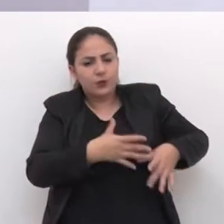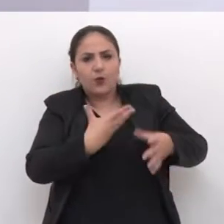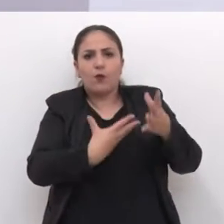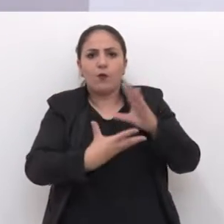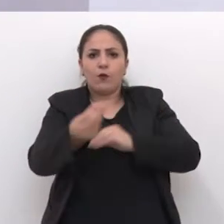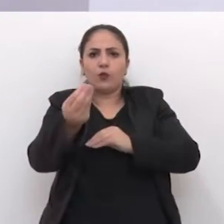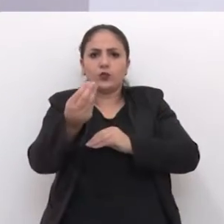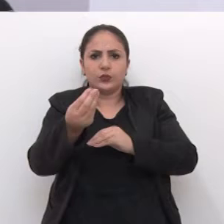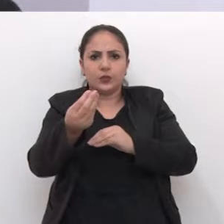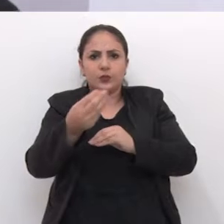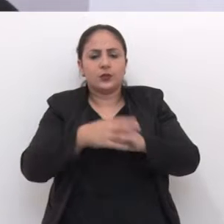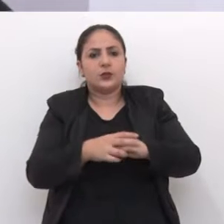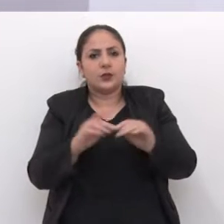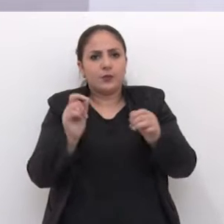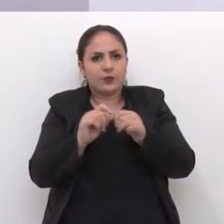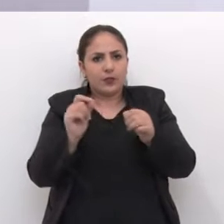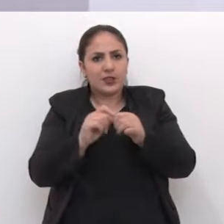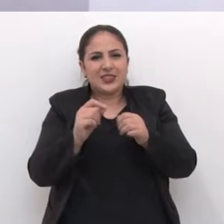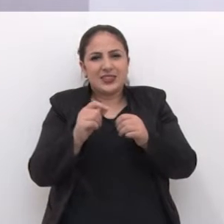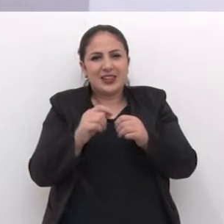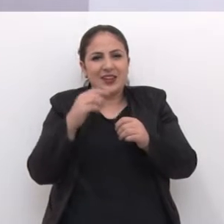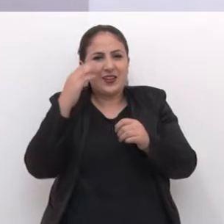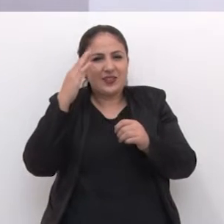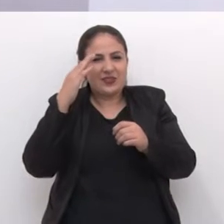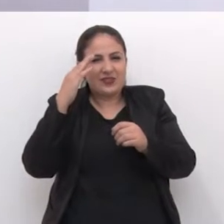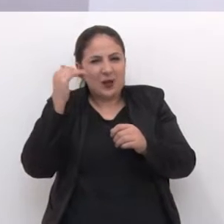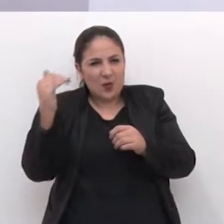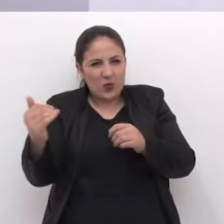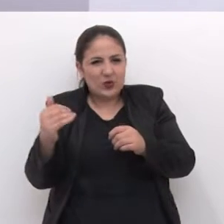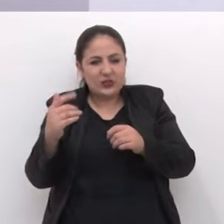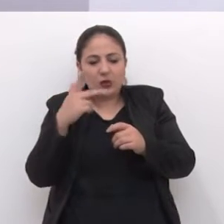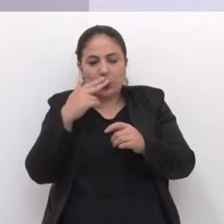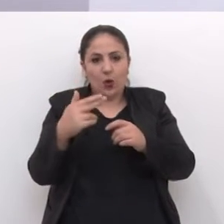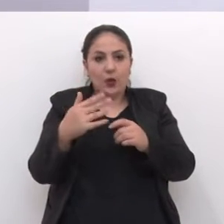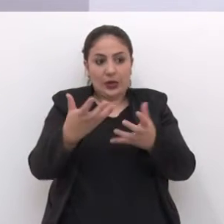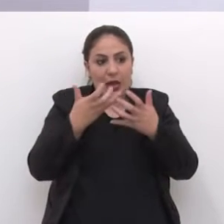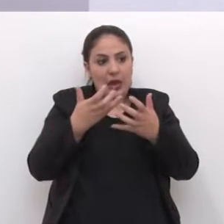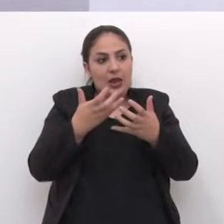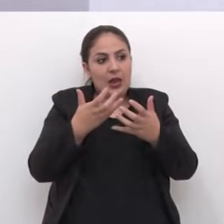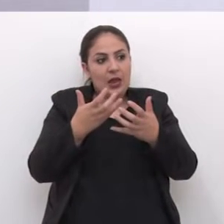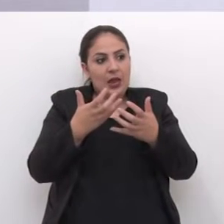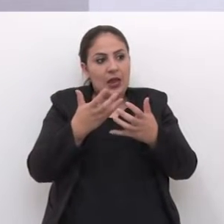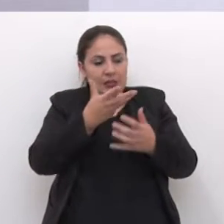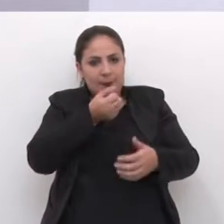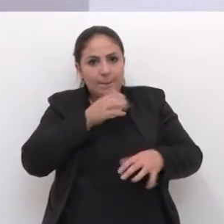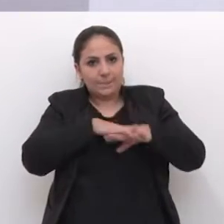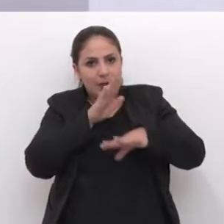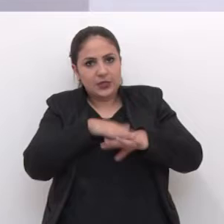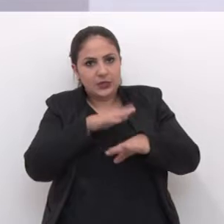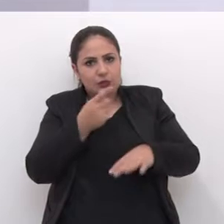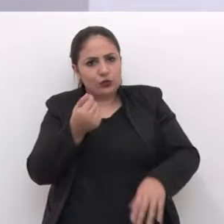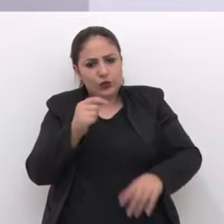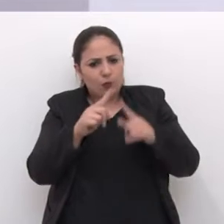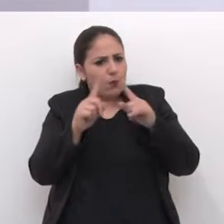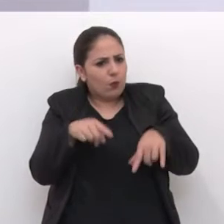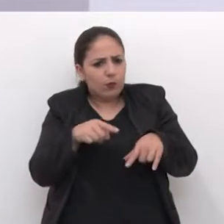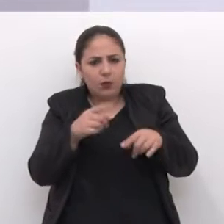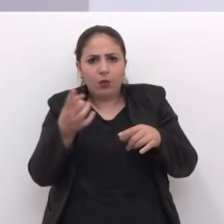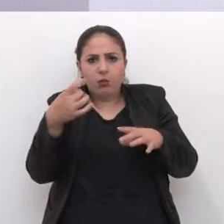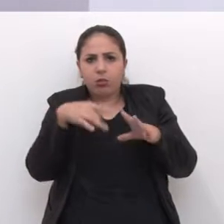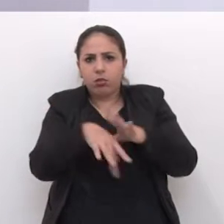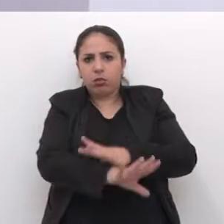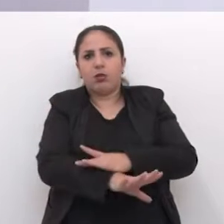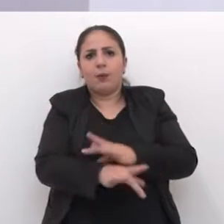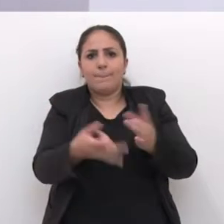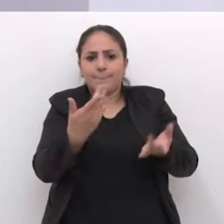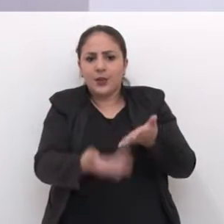some, essa empresa foge, elas fazem os famosos aditivos para querer ganhar mais e o dinheiro público está indo para o ralo.